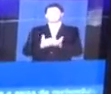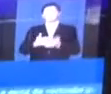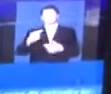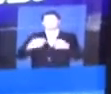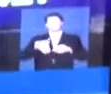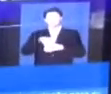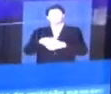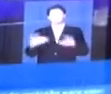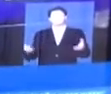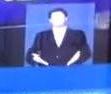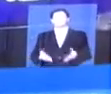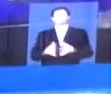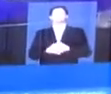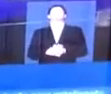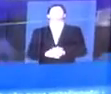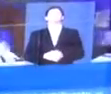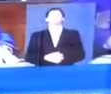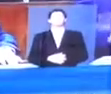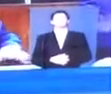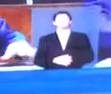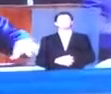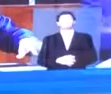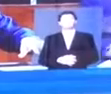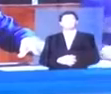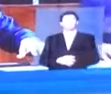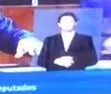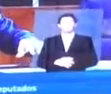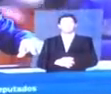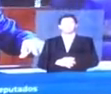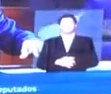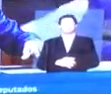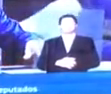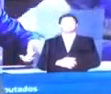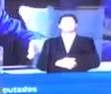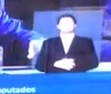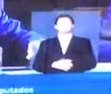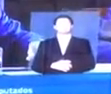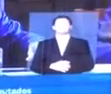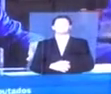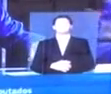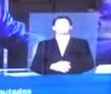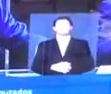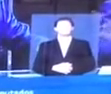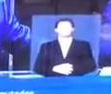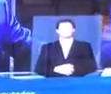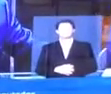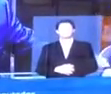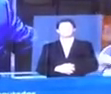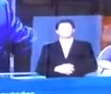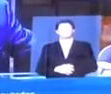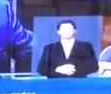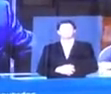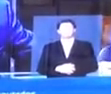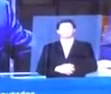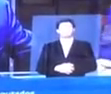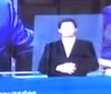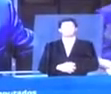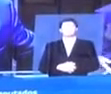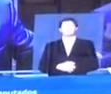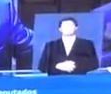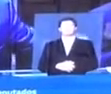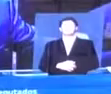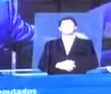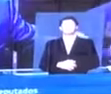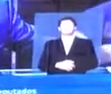usam. Você vai dizer, Oliveira, entra no crime quem quer. Não é bem assim. Você precisa entender que existem